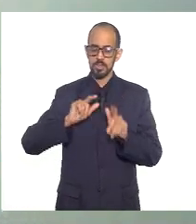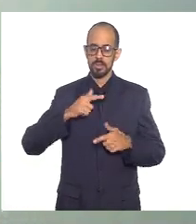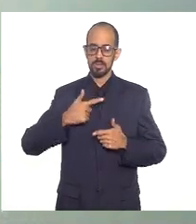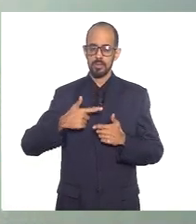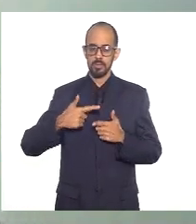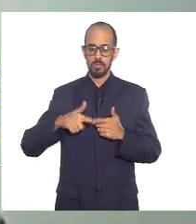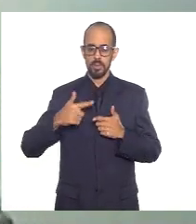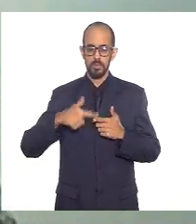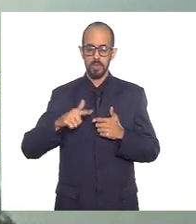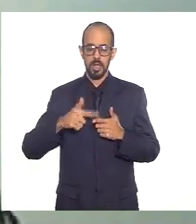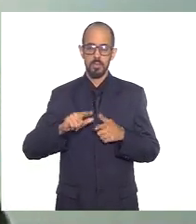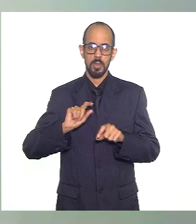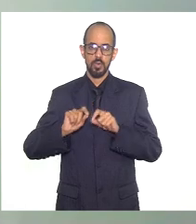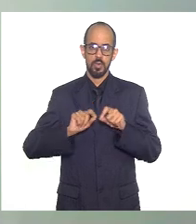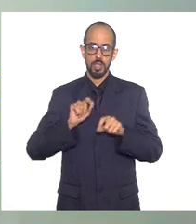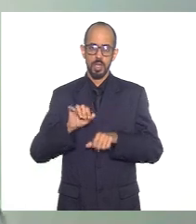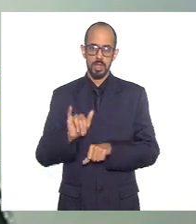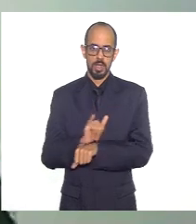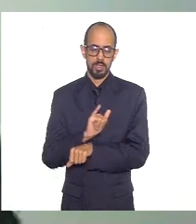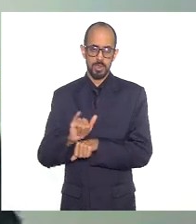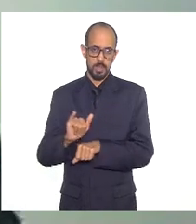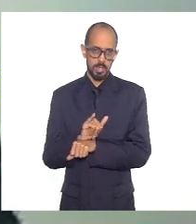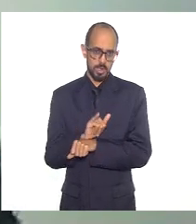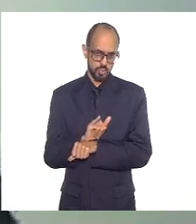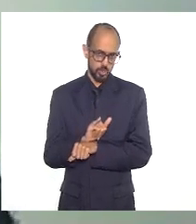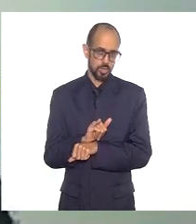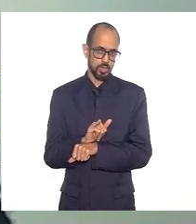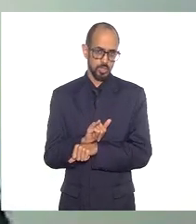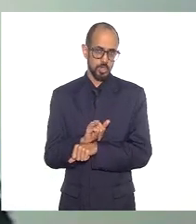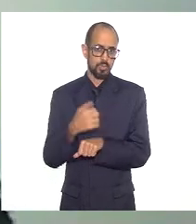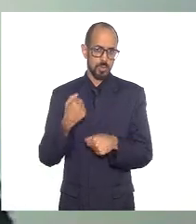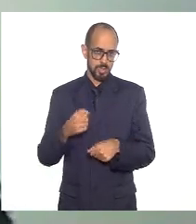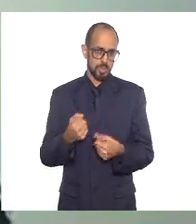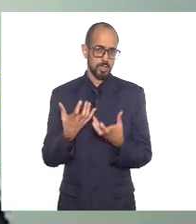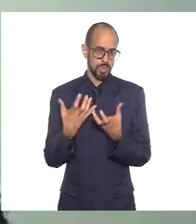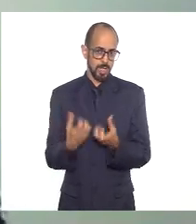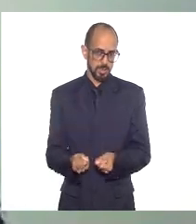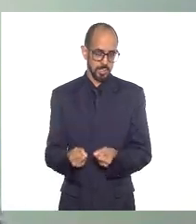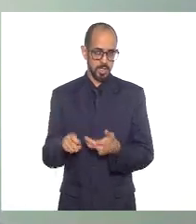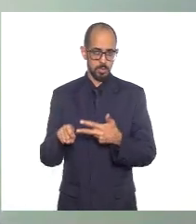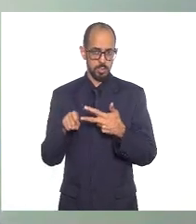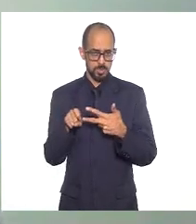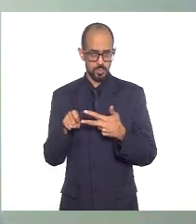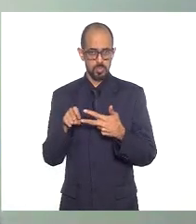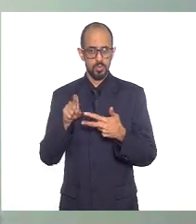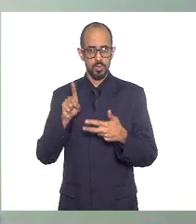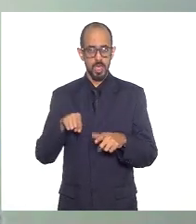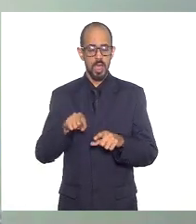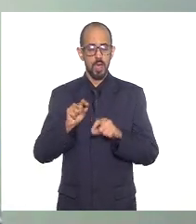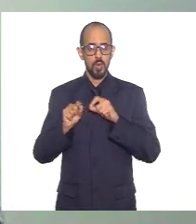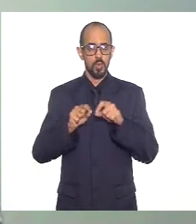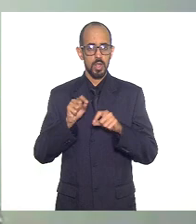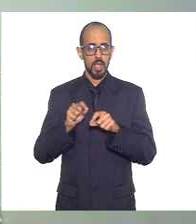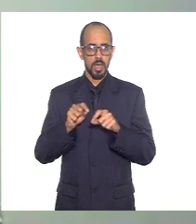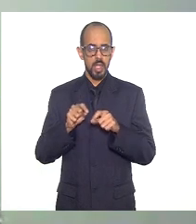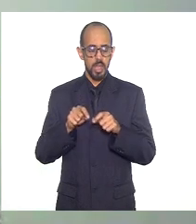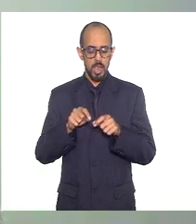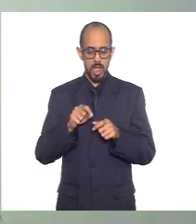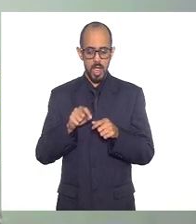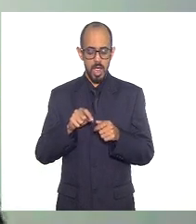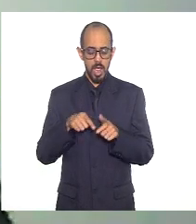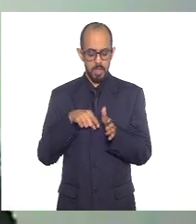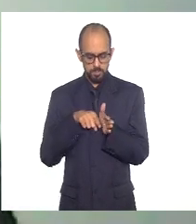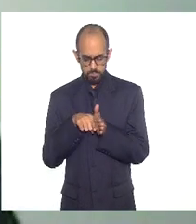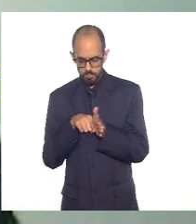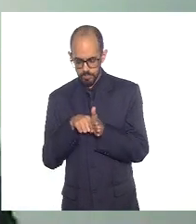questão estratégica que deve ser adotada pelo Executivo, que é a revisão integral de